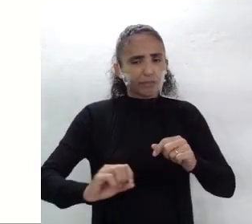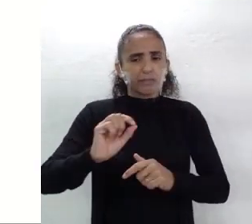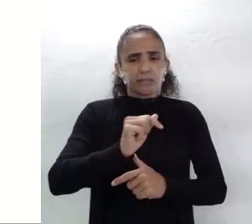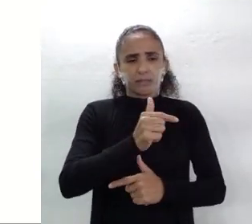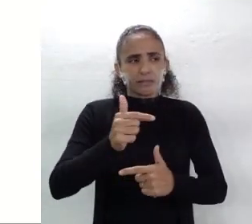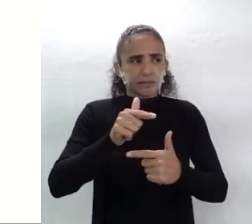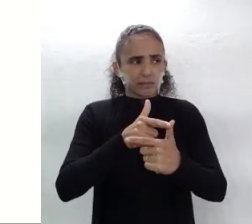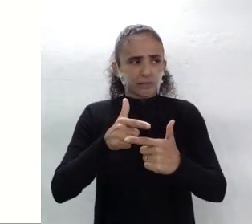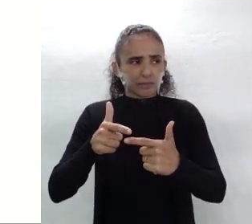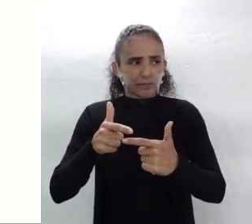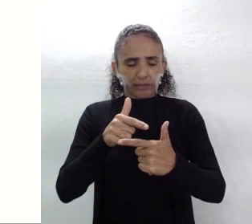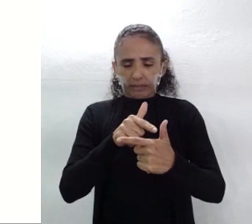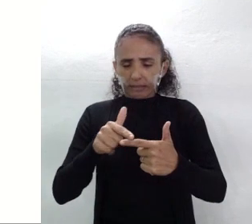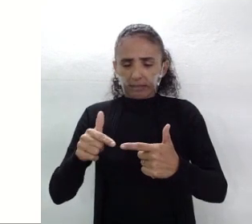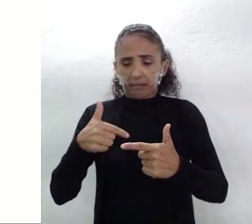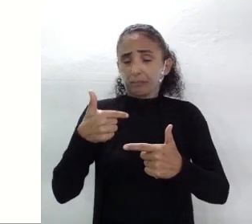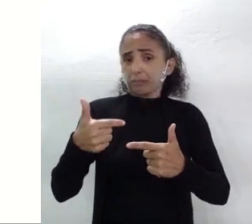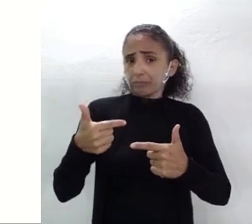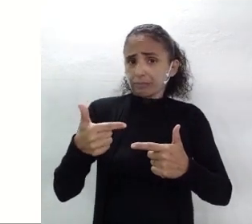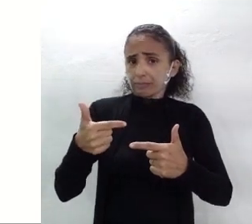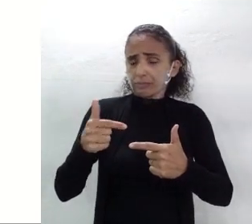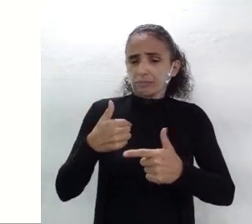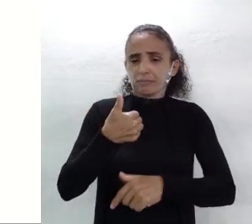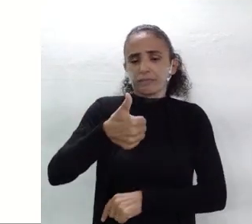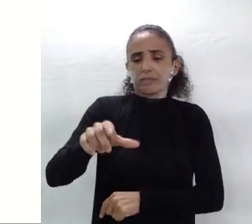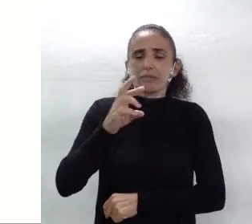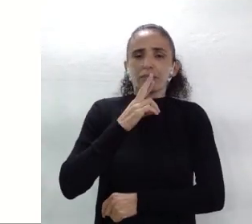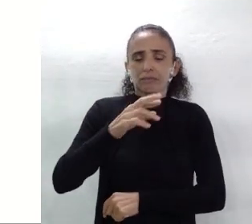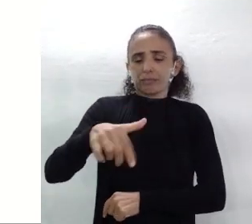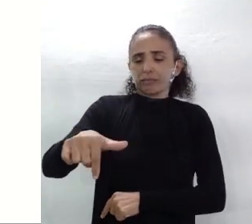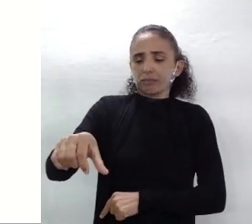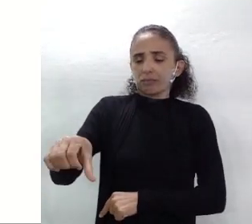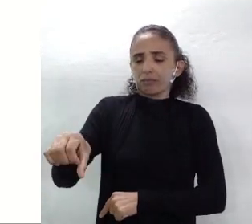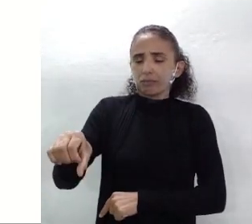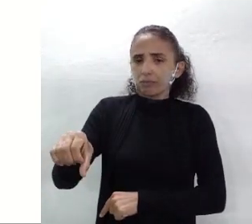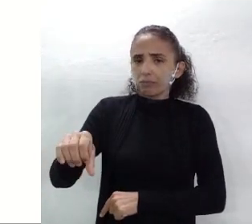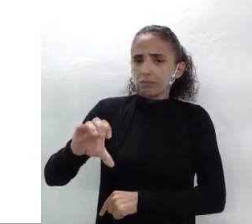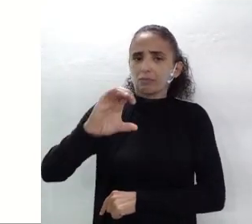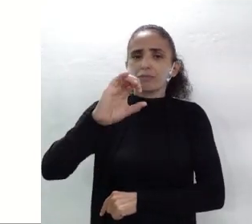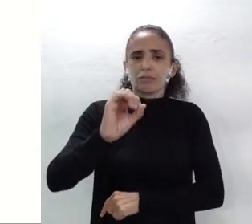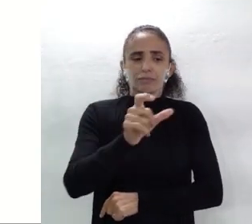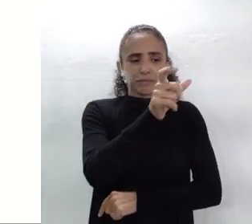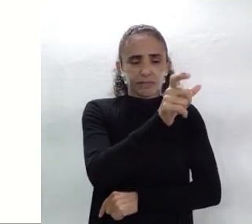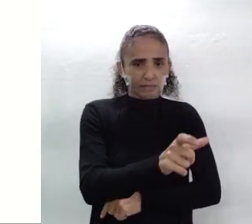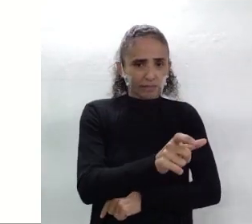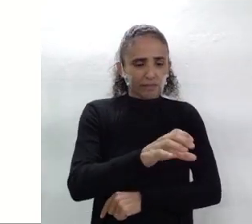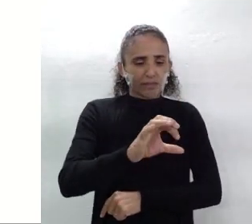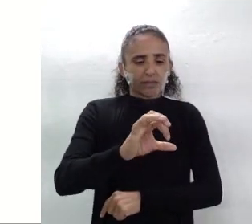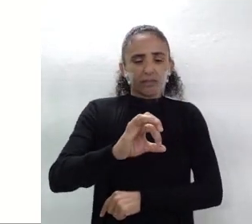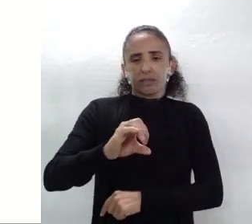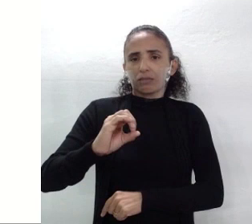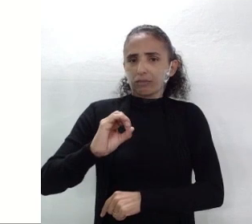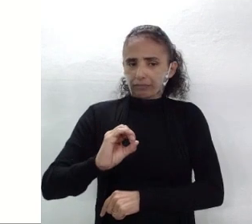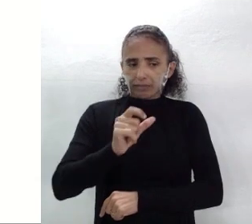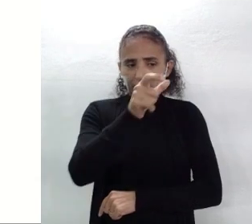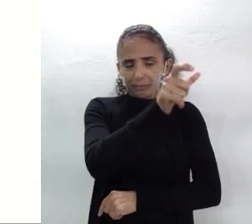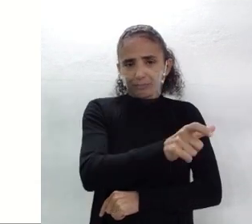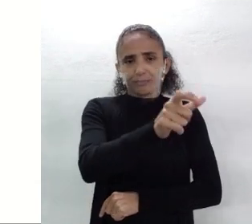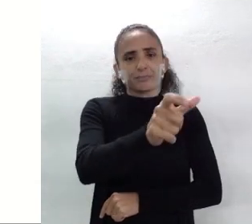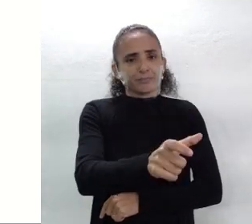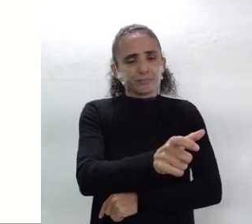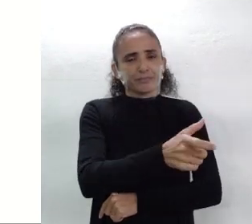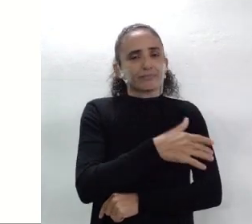e divido 180 dividido por 2, vai ficar 90. Então, vai ser 90 para um